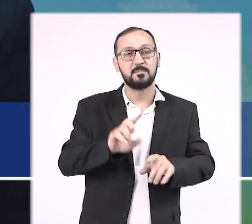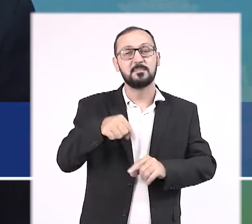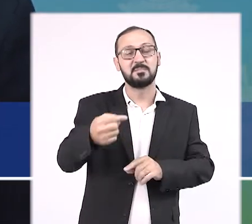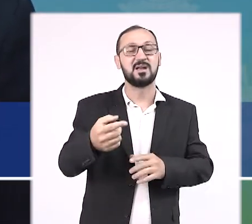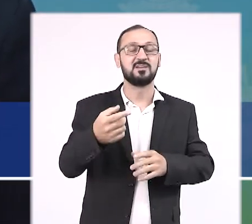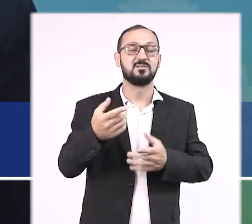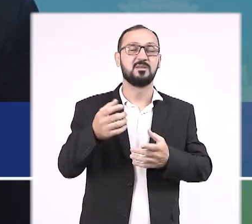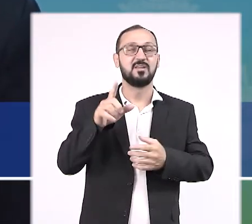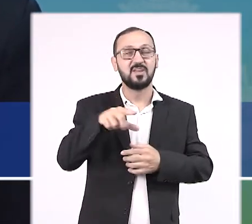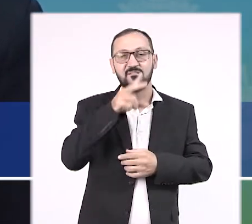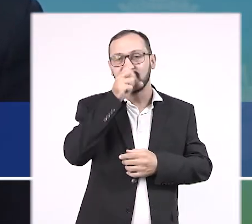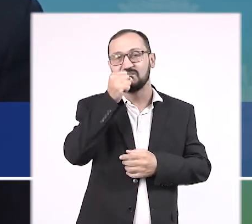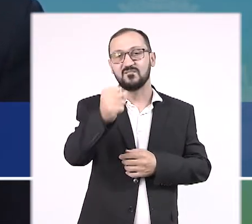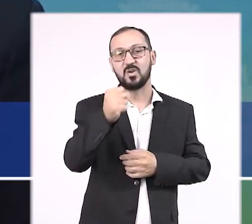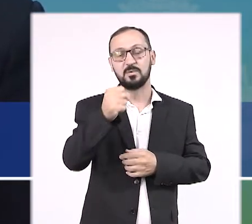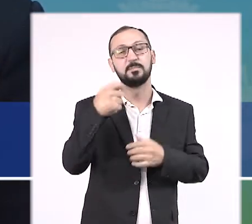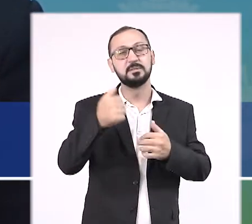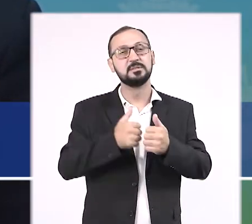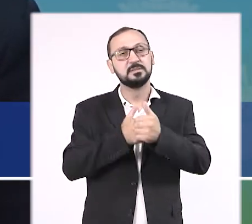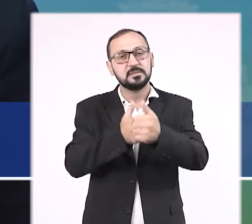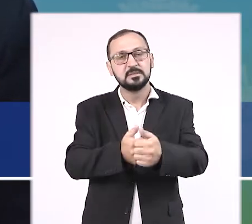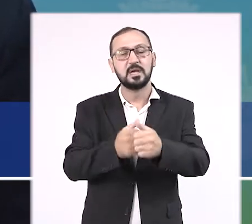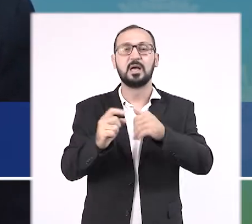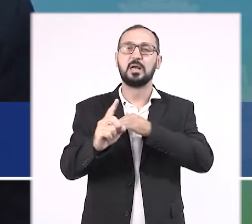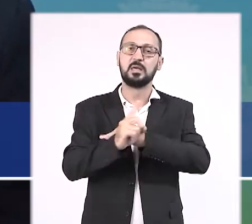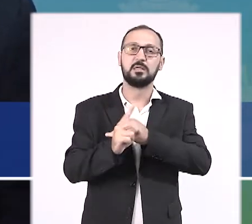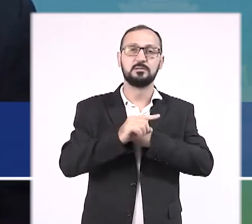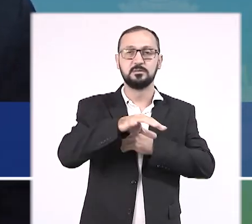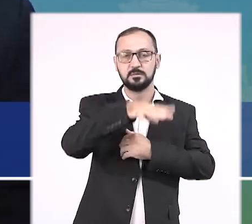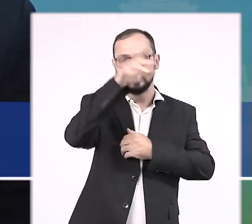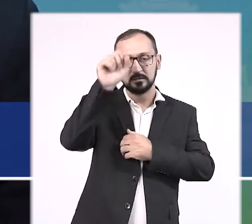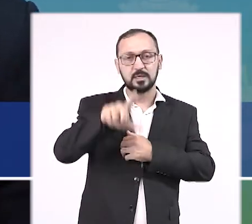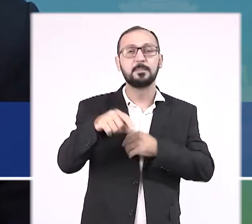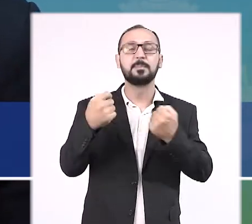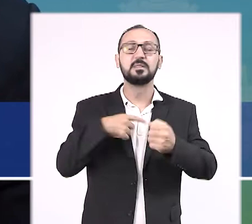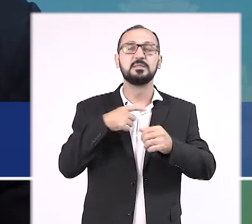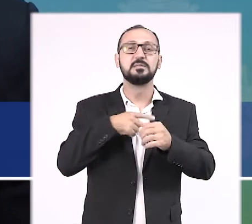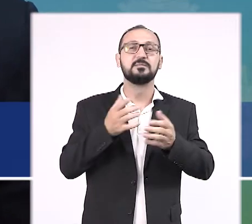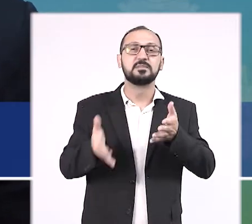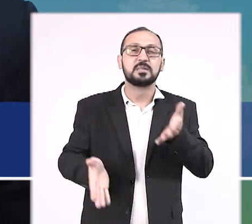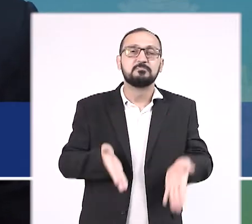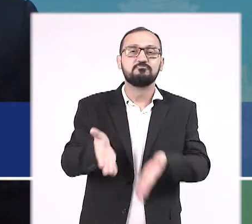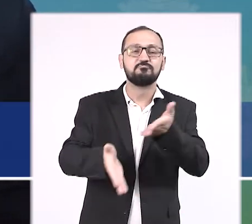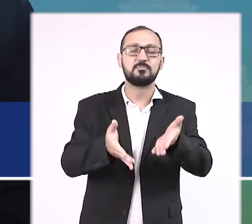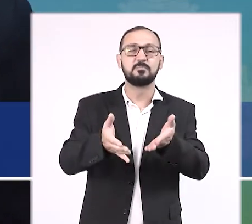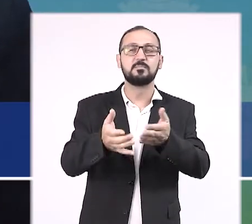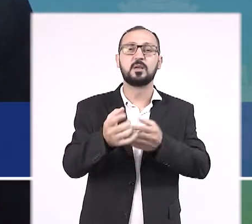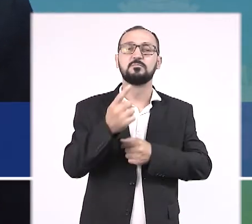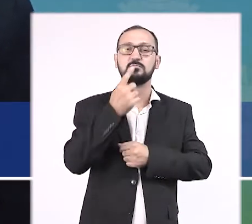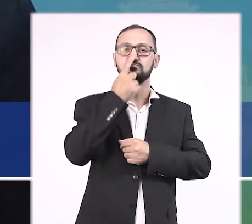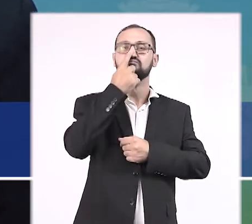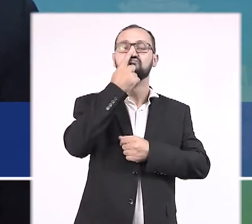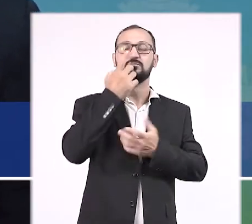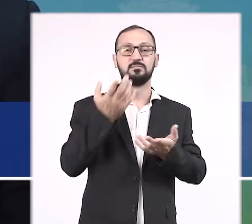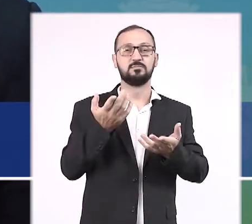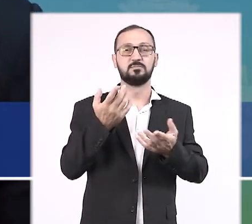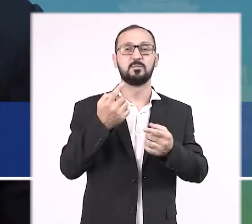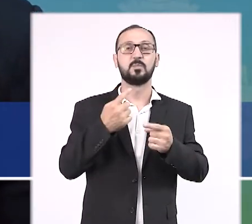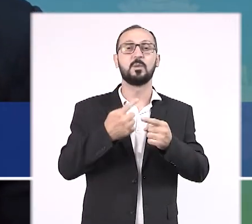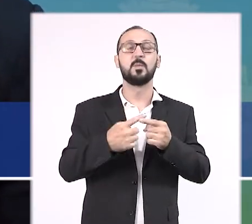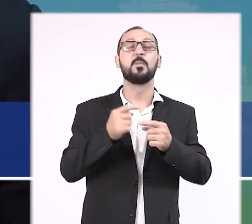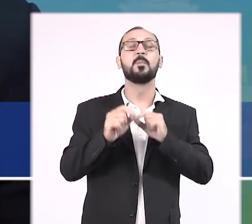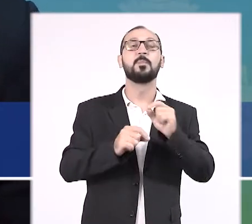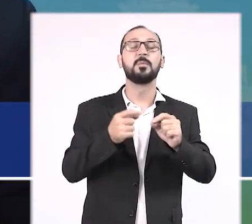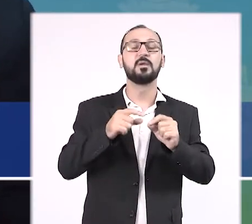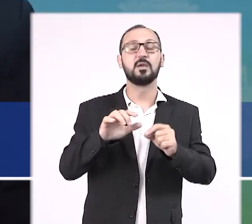forte, e nós precisamos fazer esse trabalho de conscientização, de atendimento. O Estado precisa prestar esse trabalho de atendimento mais próximo, porque as pessoas não